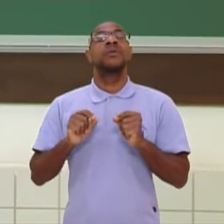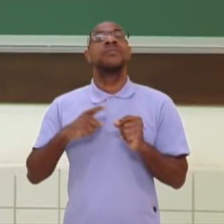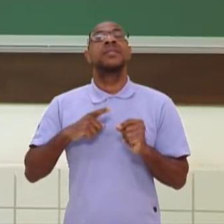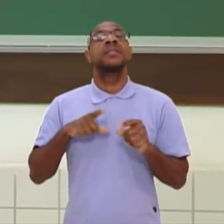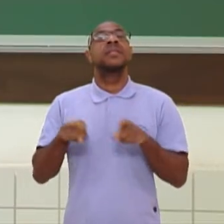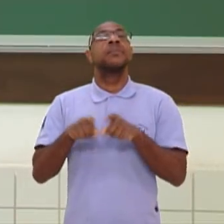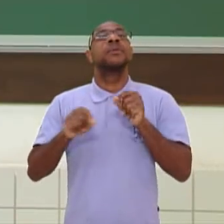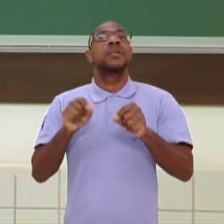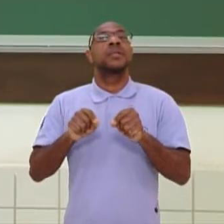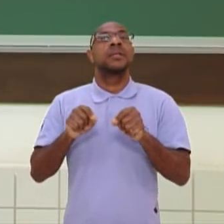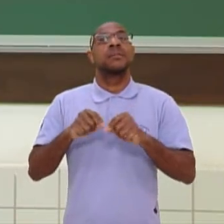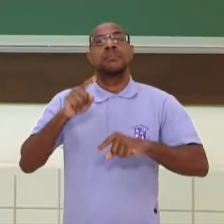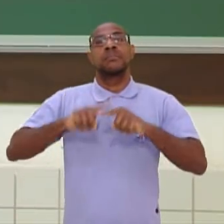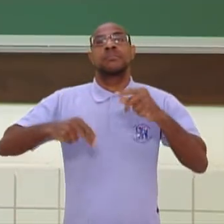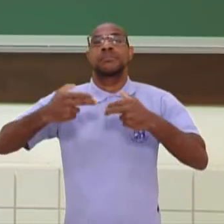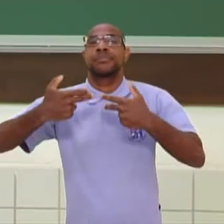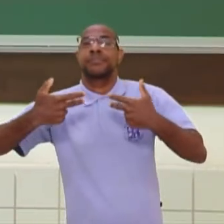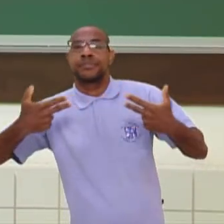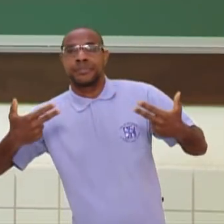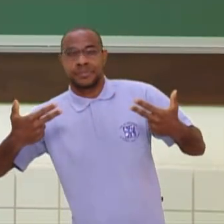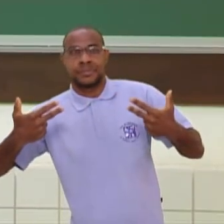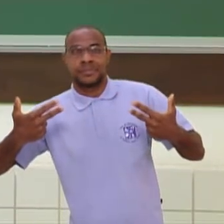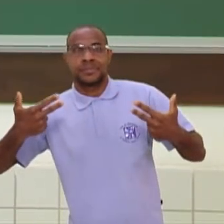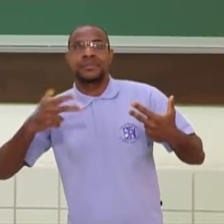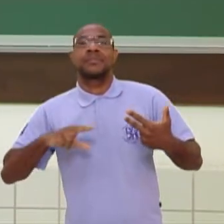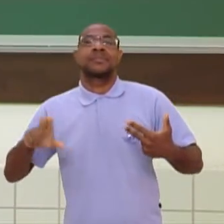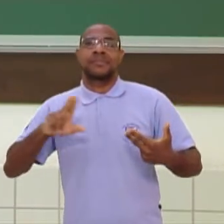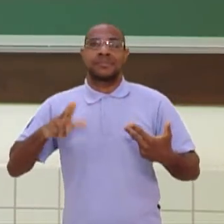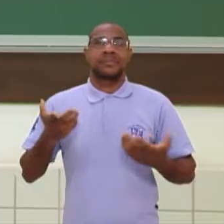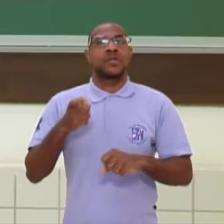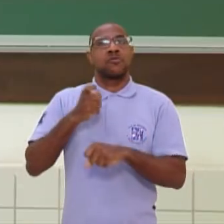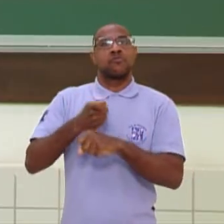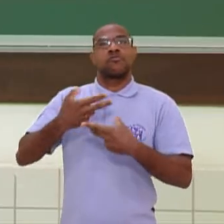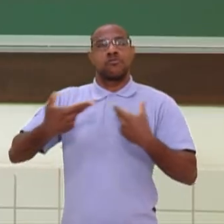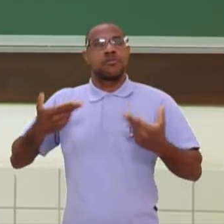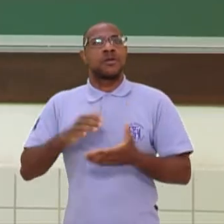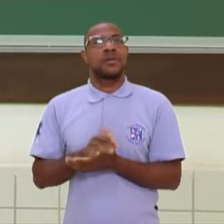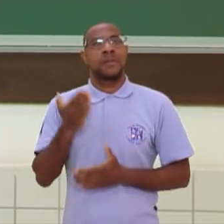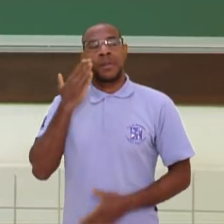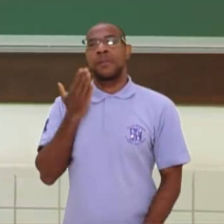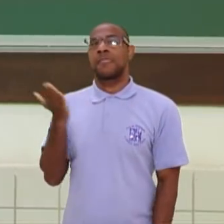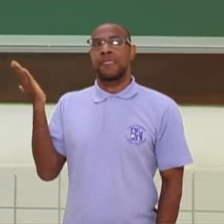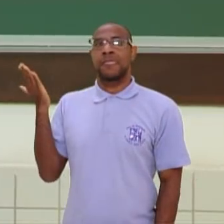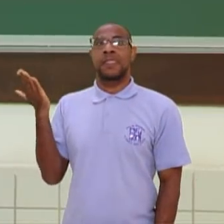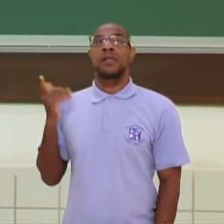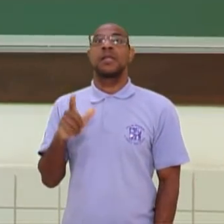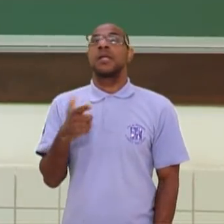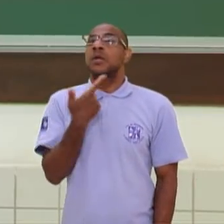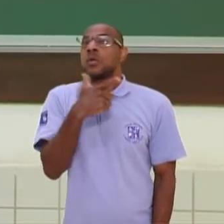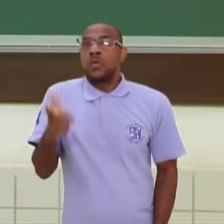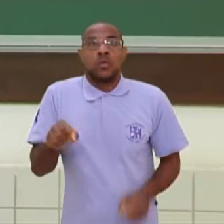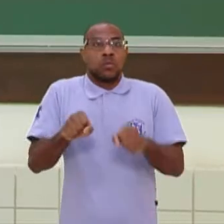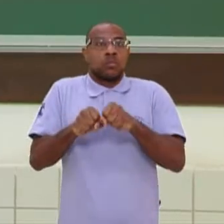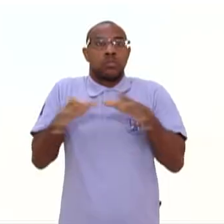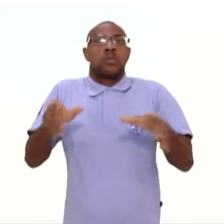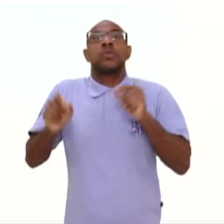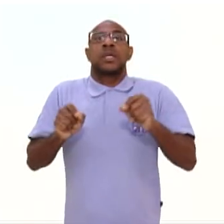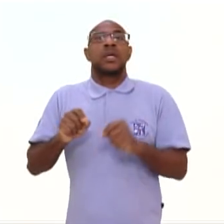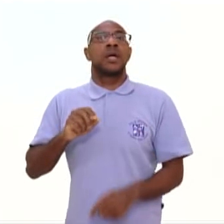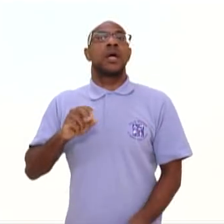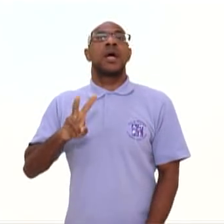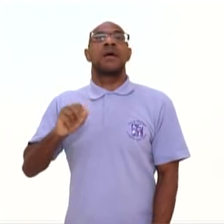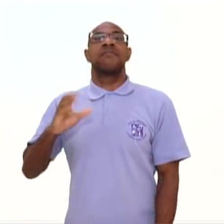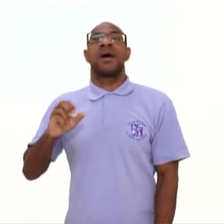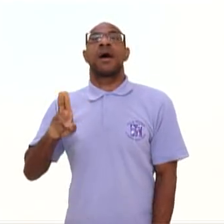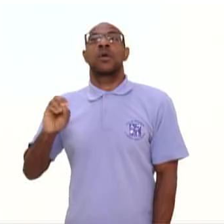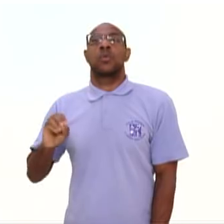também nos meios materiais também, que é nos meios sólidos, que a gente acaba tendo esse tipo de propagação, aonde ele não vai se propagar, é no vácuo, certo?